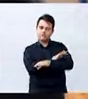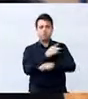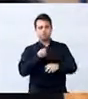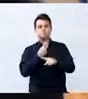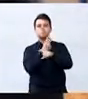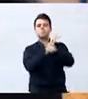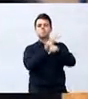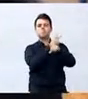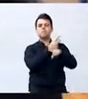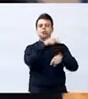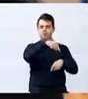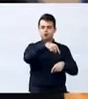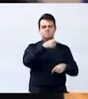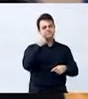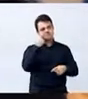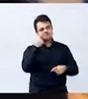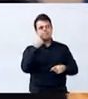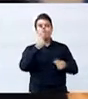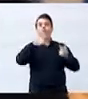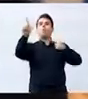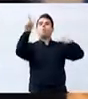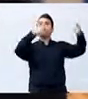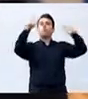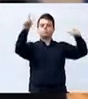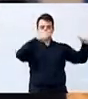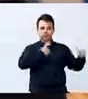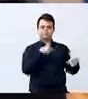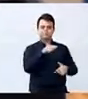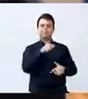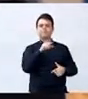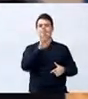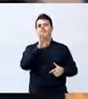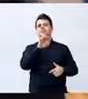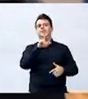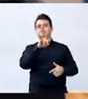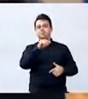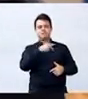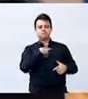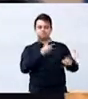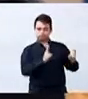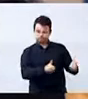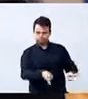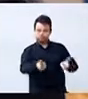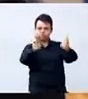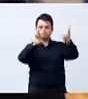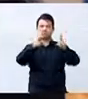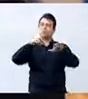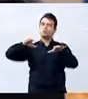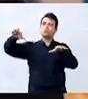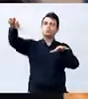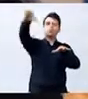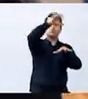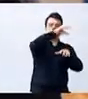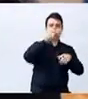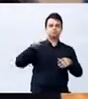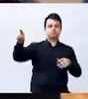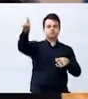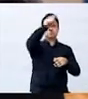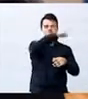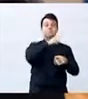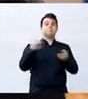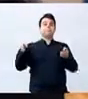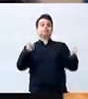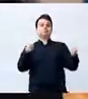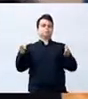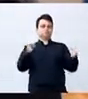se enquadra ele nas outras terapias que ele teve alta, né? Porque essas entidades, elas têm um prazo para ficar com o